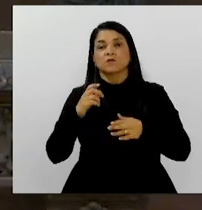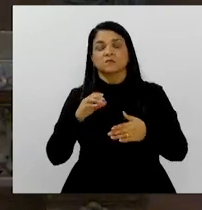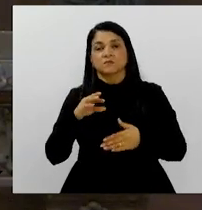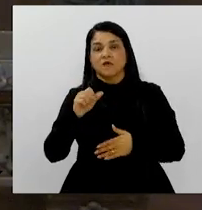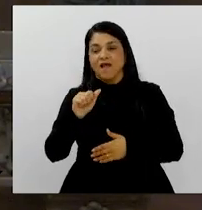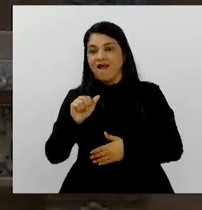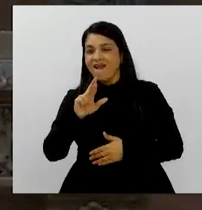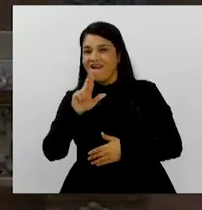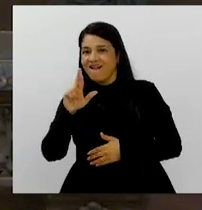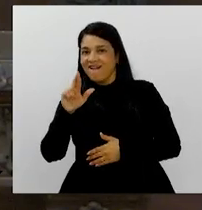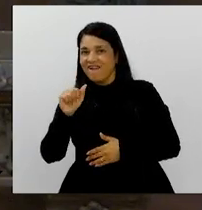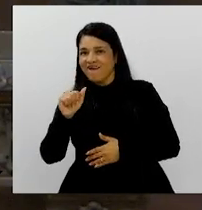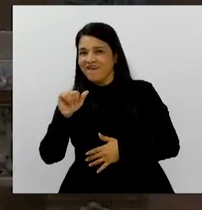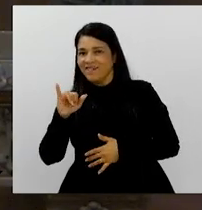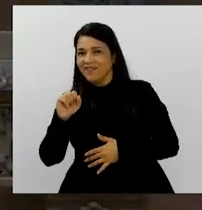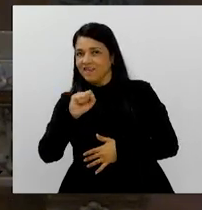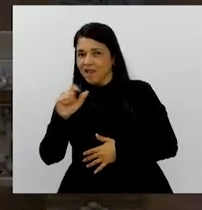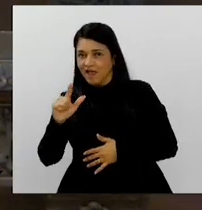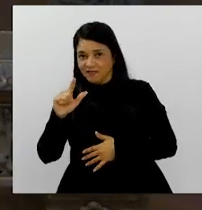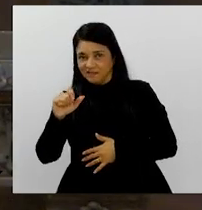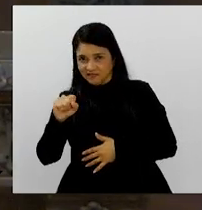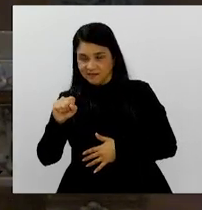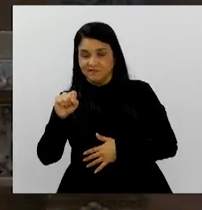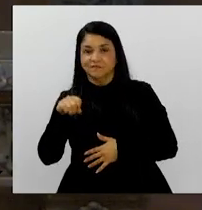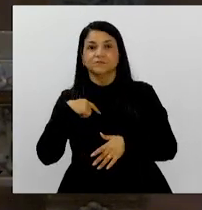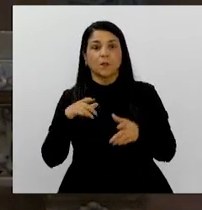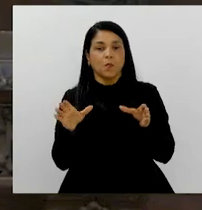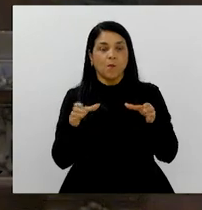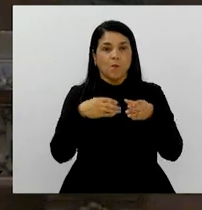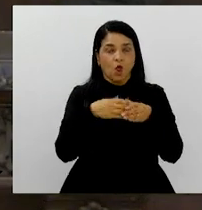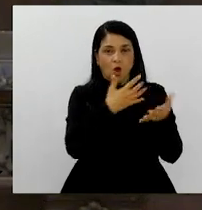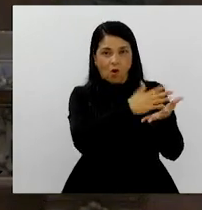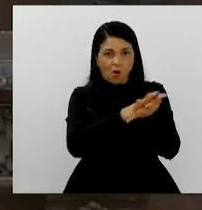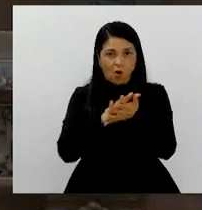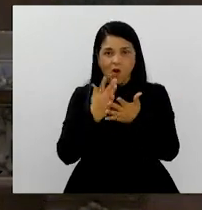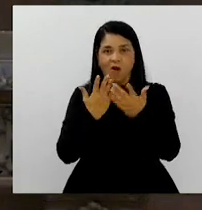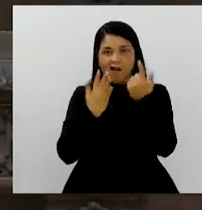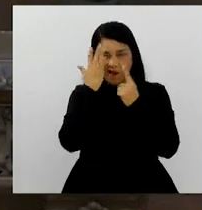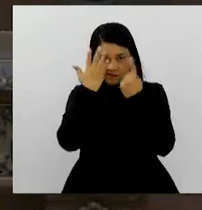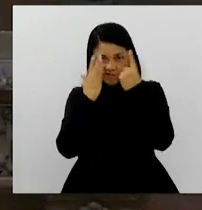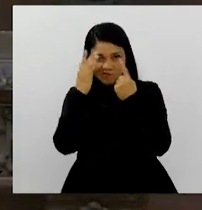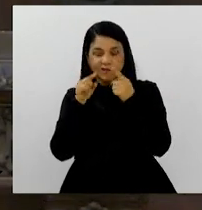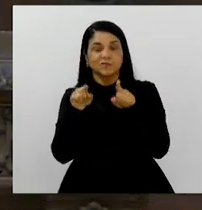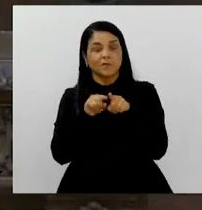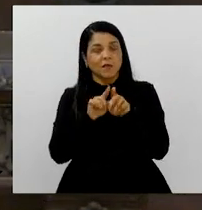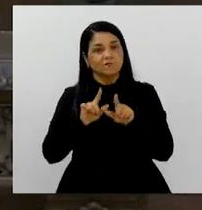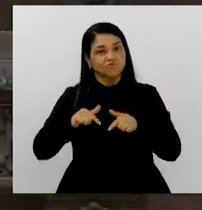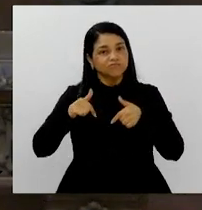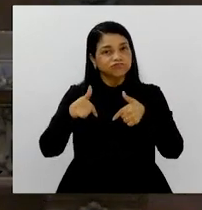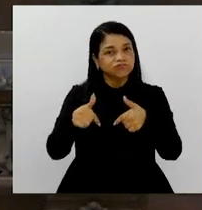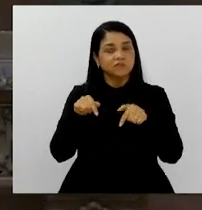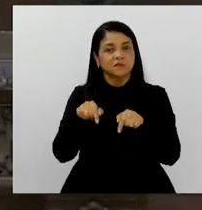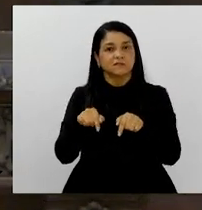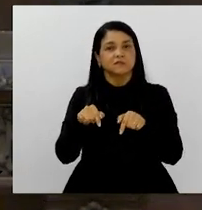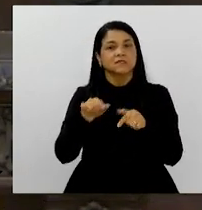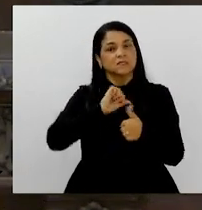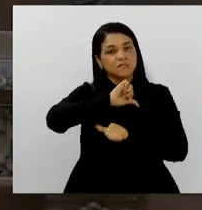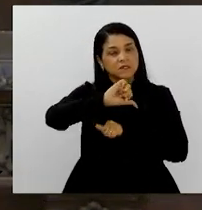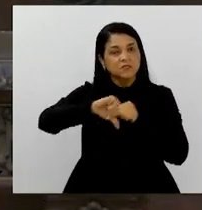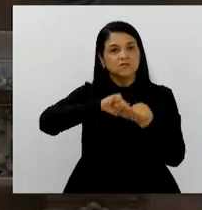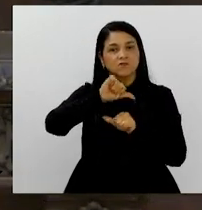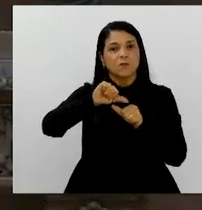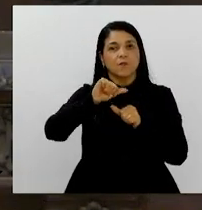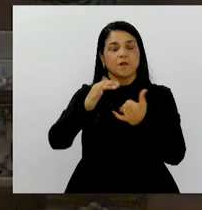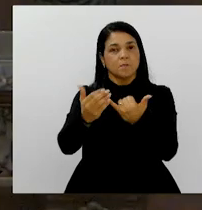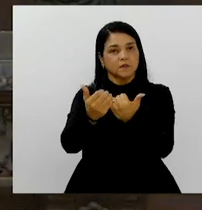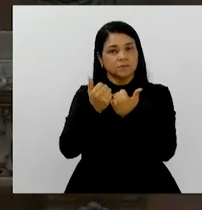apresentamos, para a lei de fomento, dos blocos de carnaval. E tomamos iniciativa de transformar em